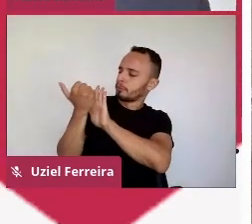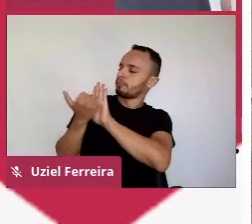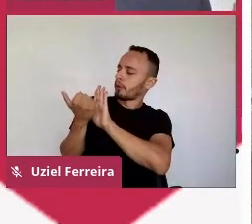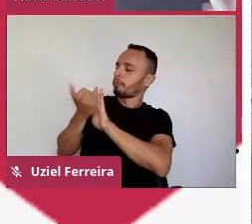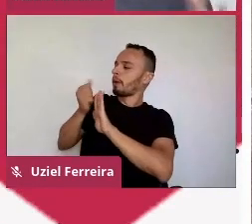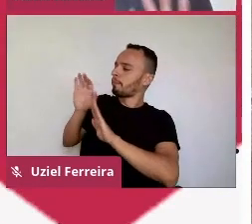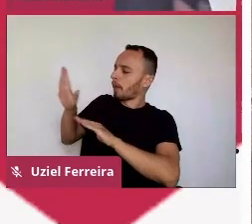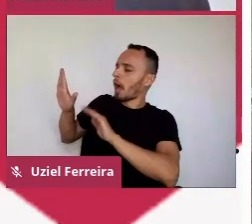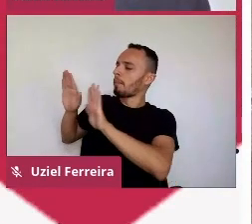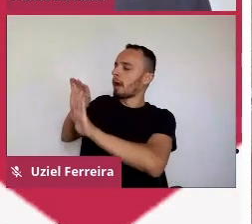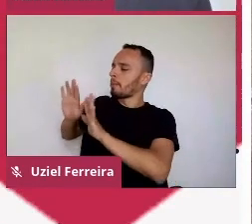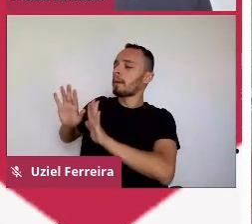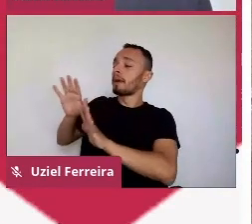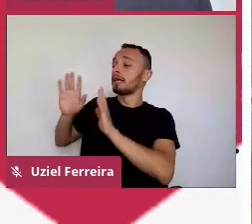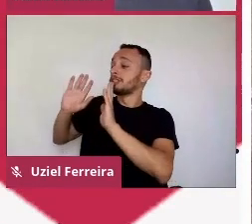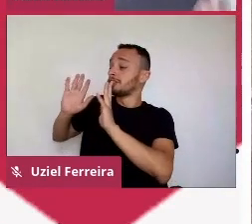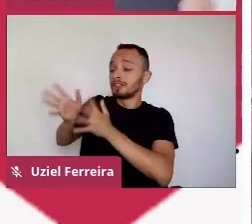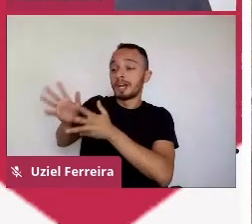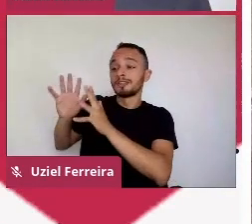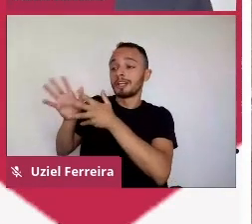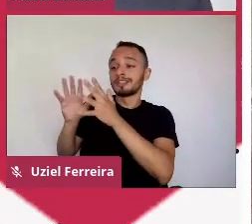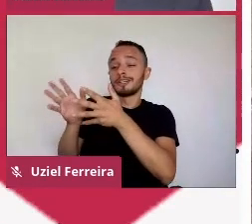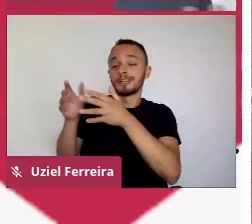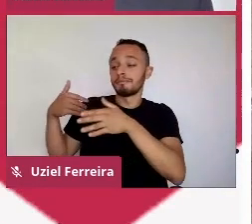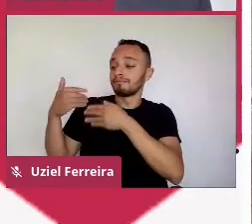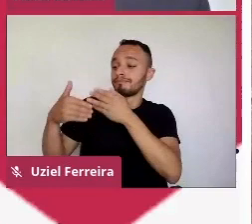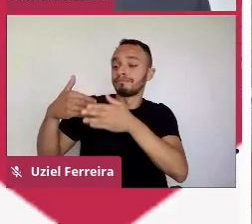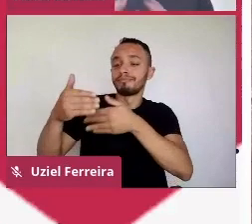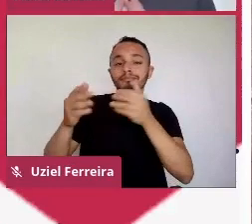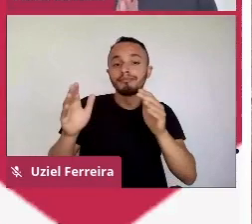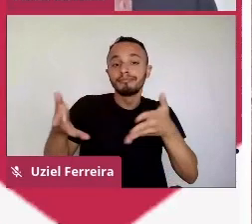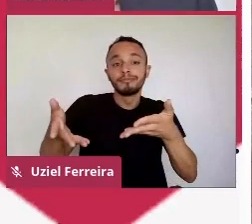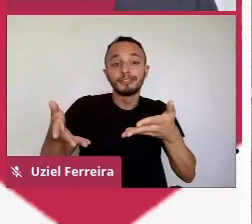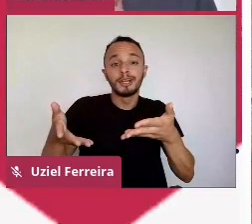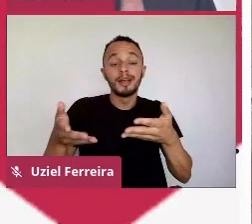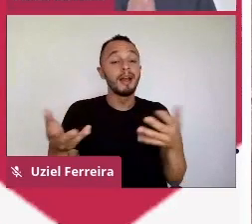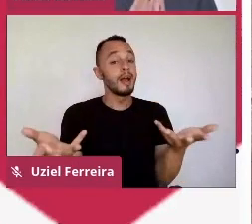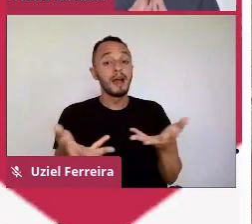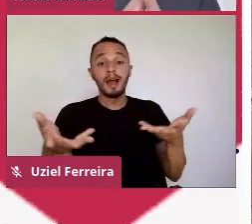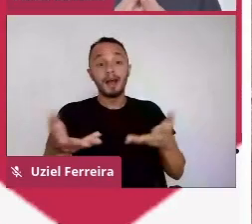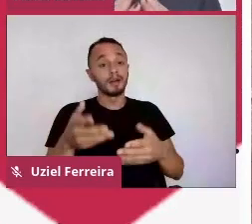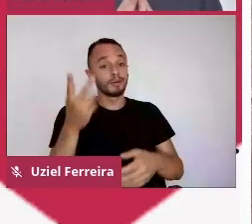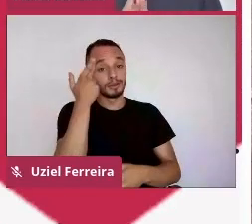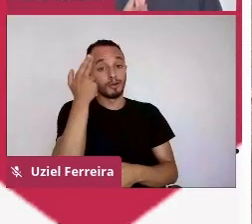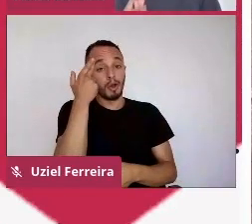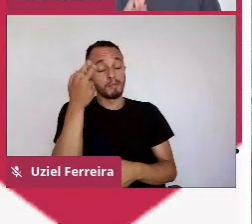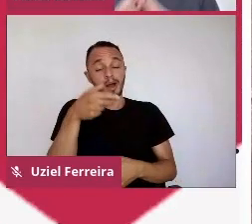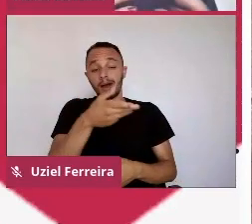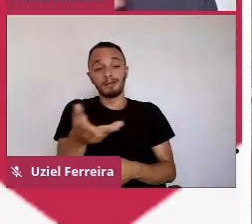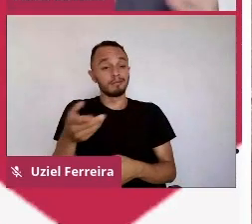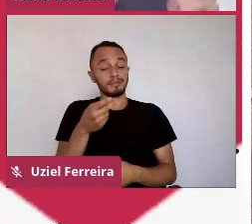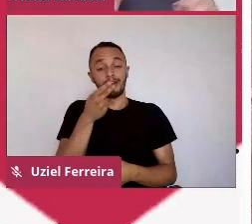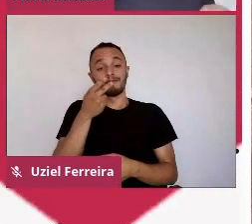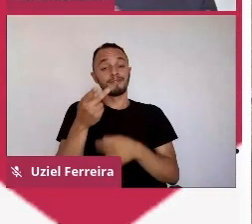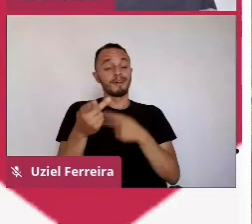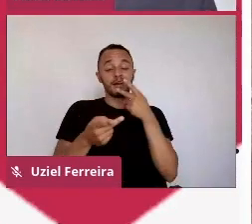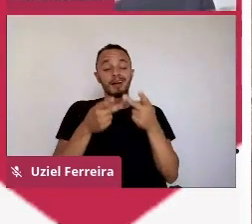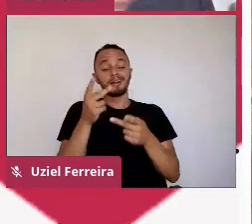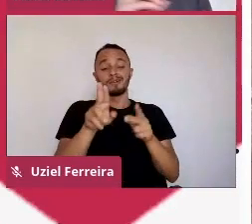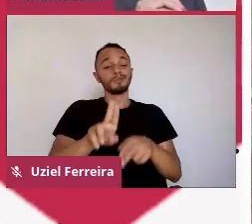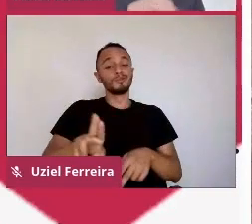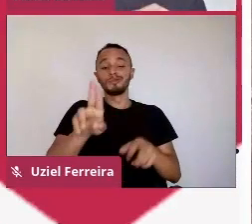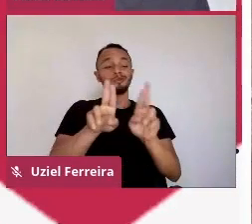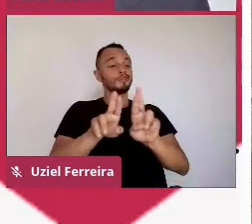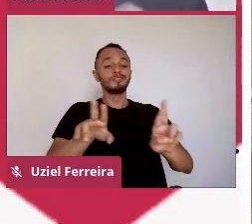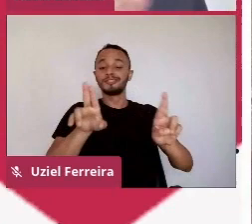no nosso cotidiano e muitas vezes a gente não percebe. E aí eu sou obrigada a falar de algumas coisas que